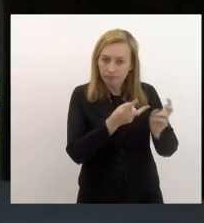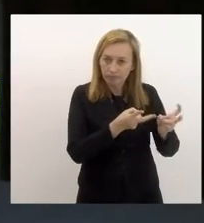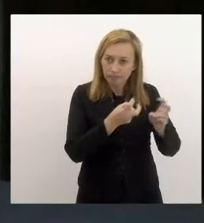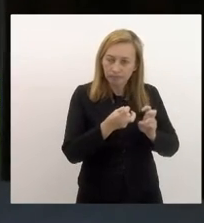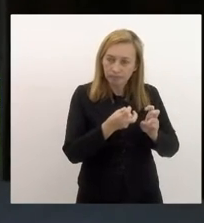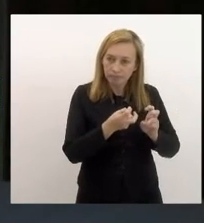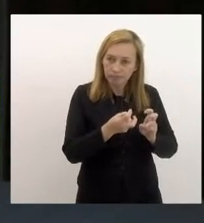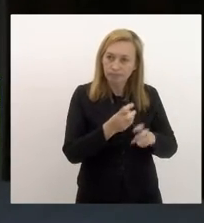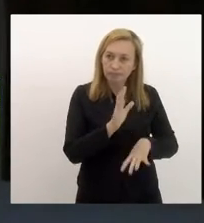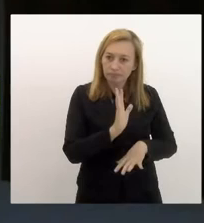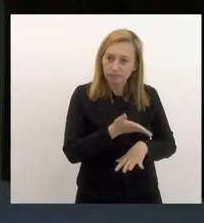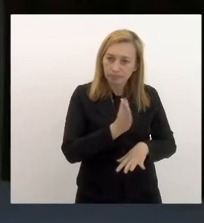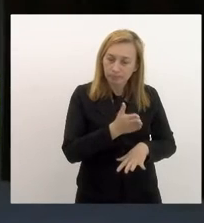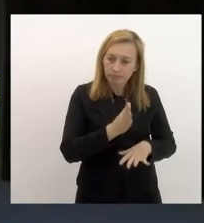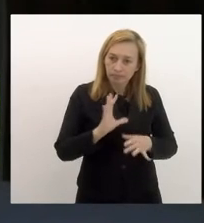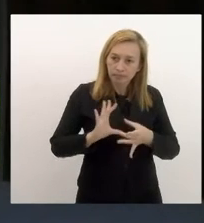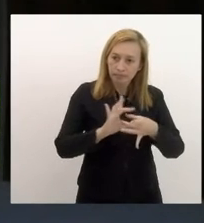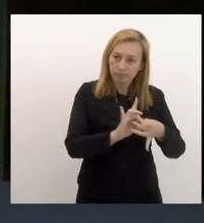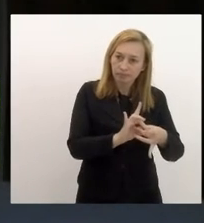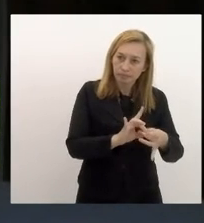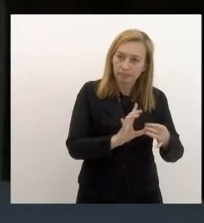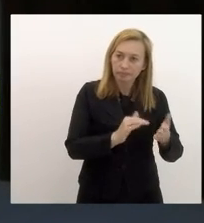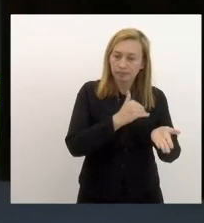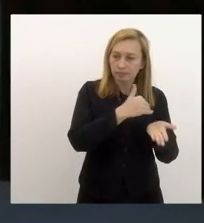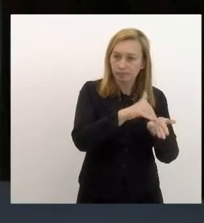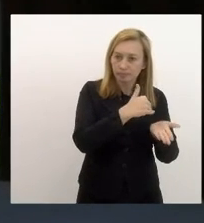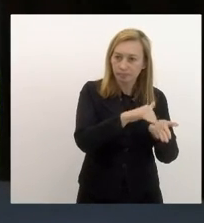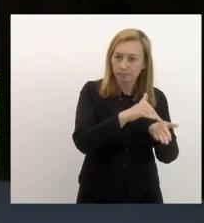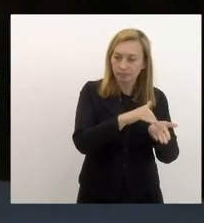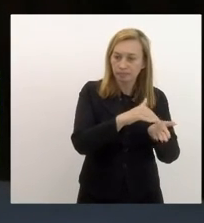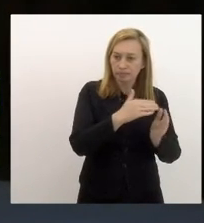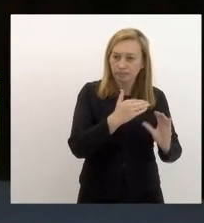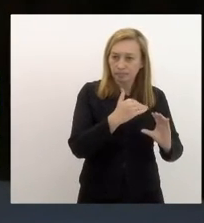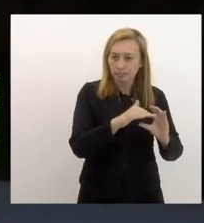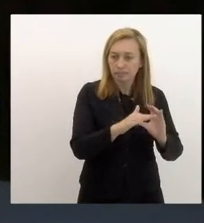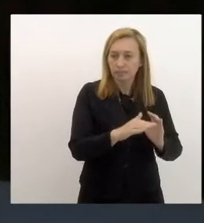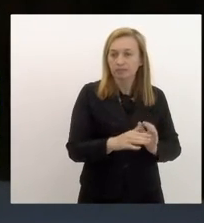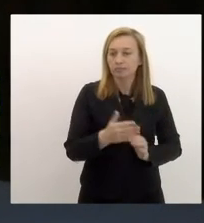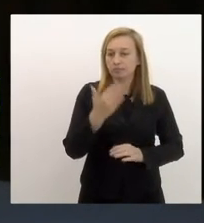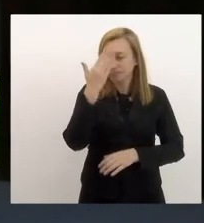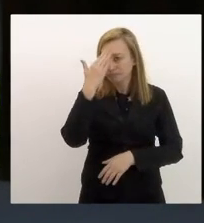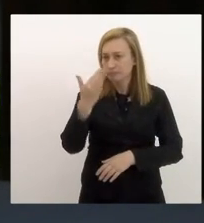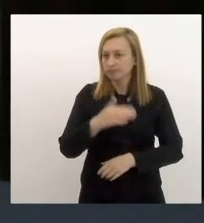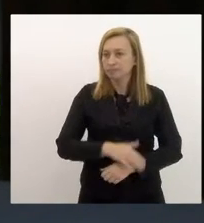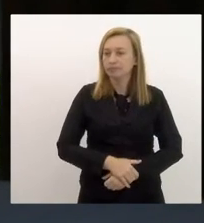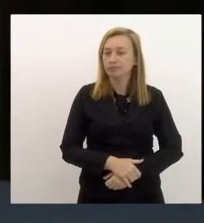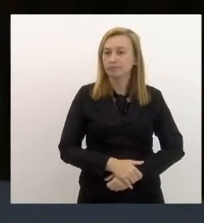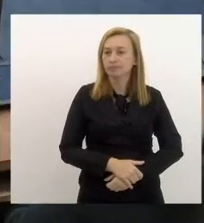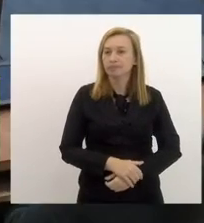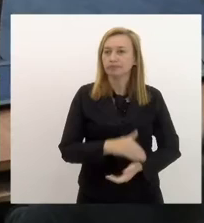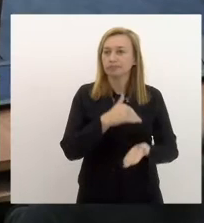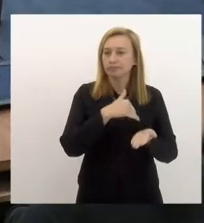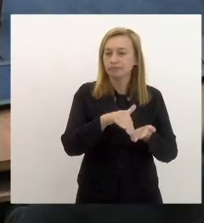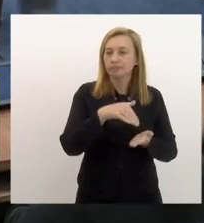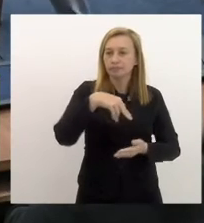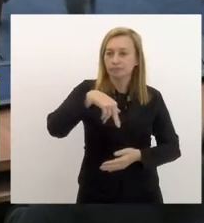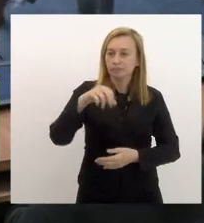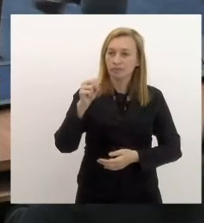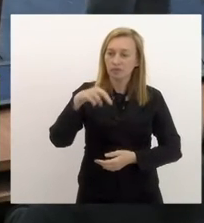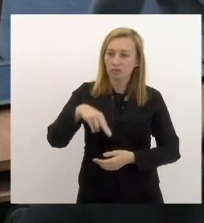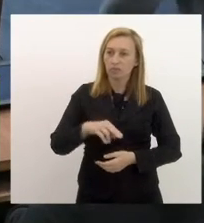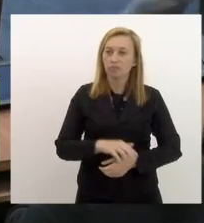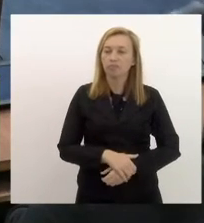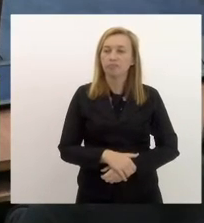orçamentárias já estarão migrados para a secretaria fora criadas Obrigado secretário Nelson Rocha